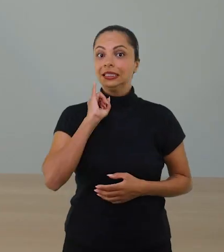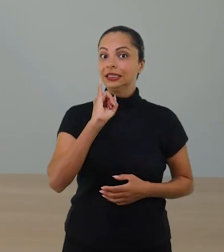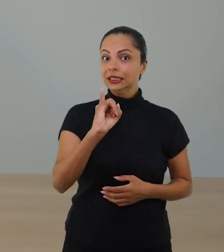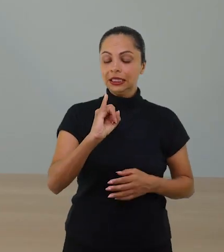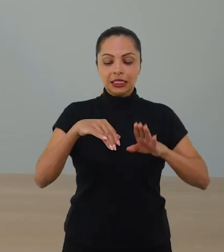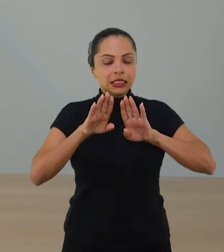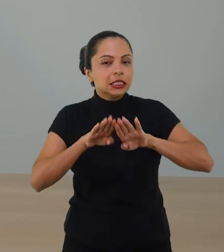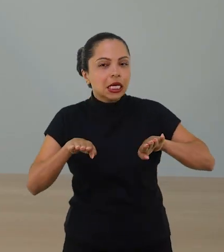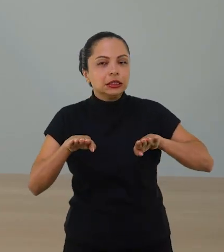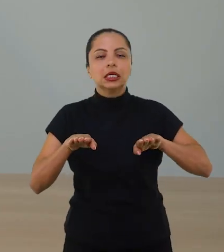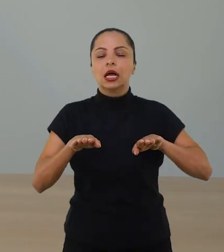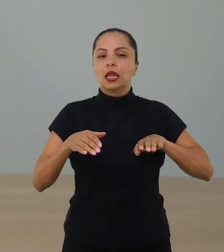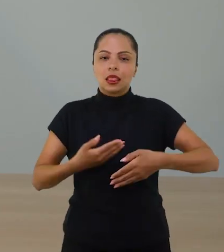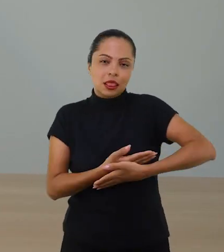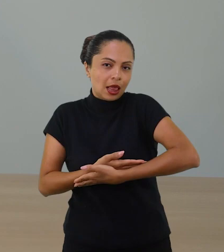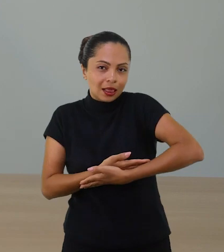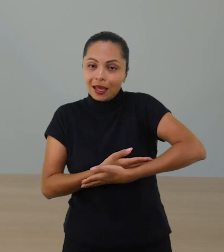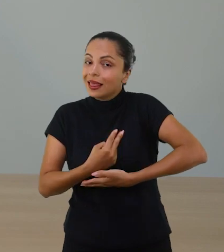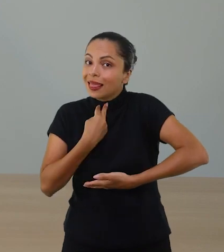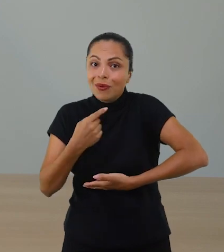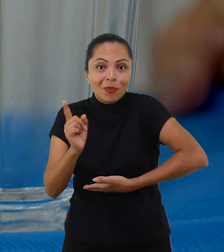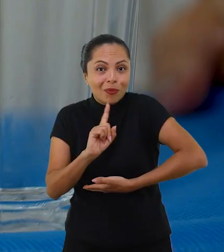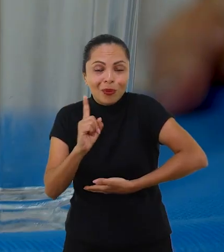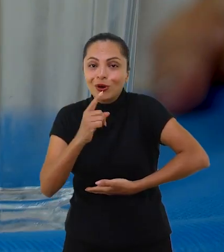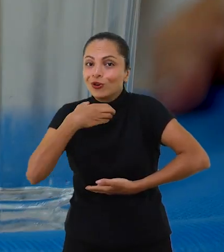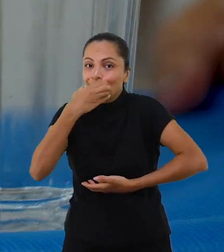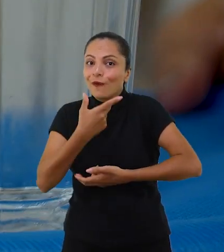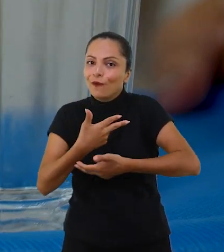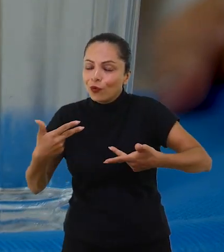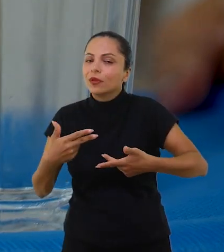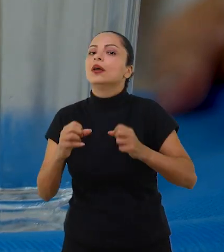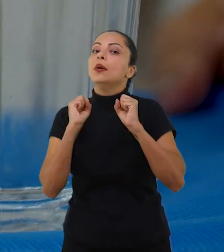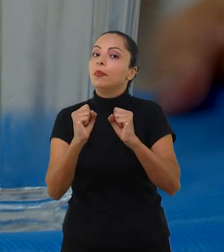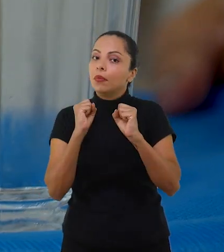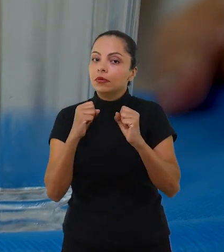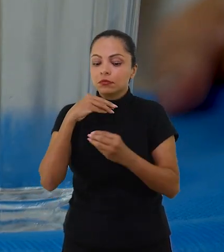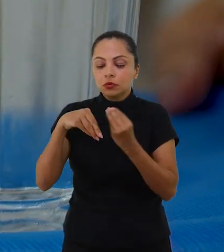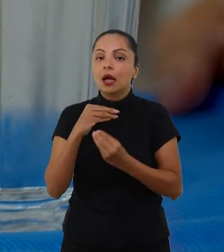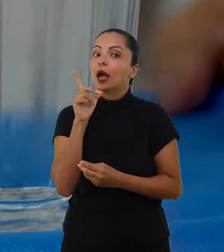Caso a criança não possa ainda ingerir frutas, você pode utilizar água,